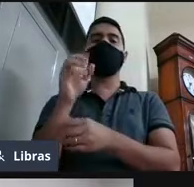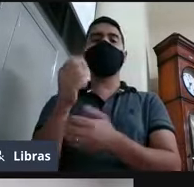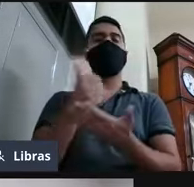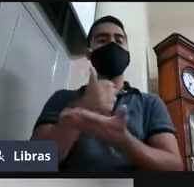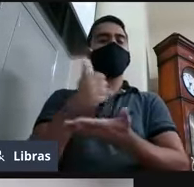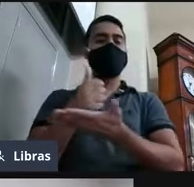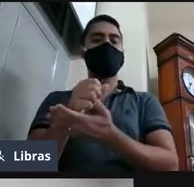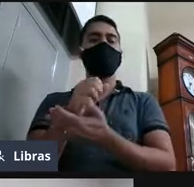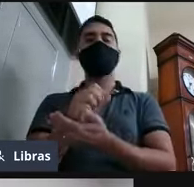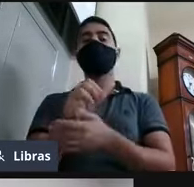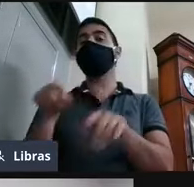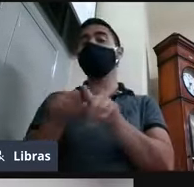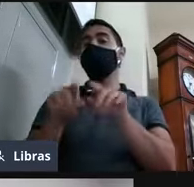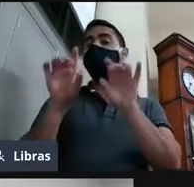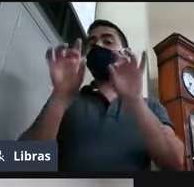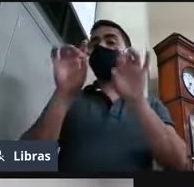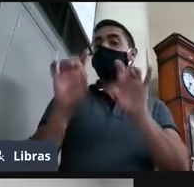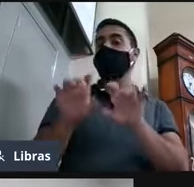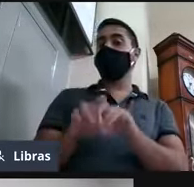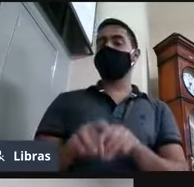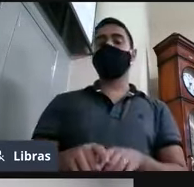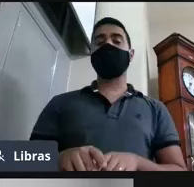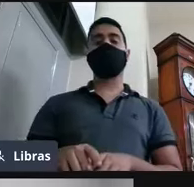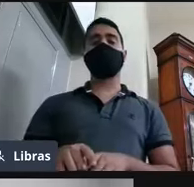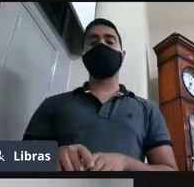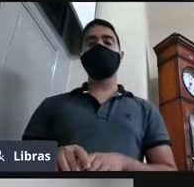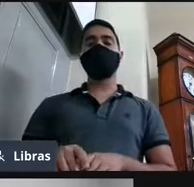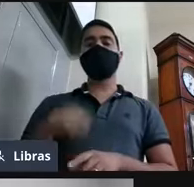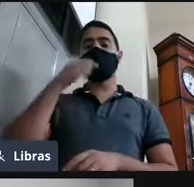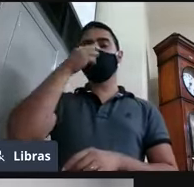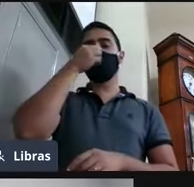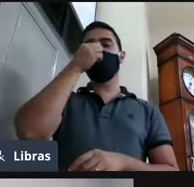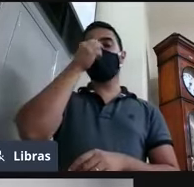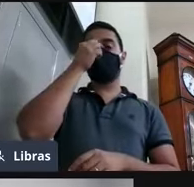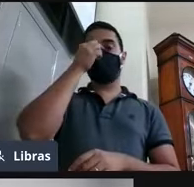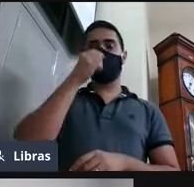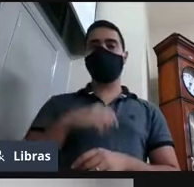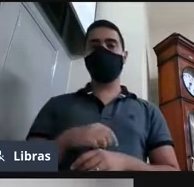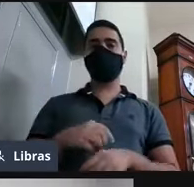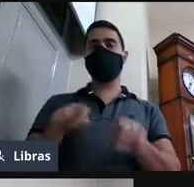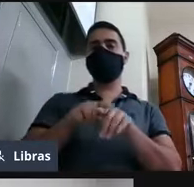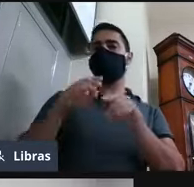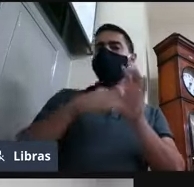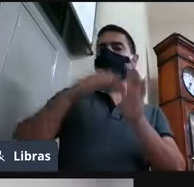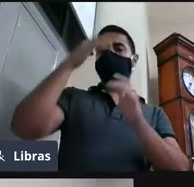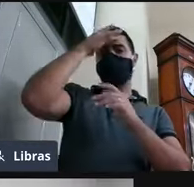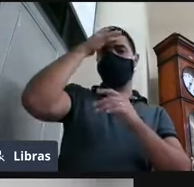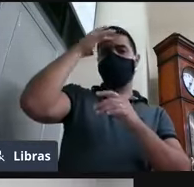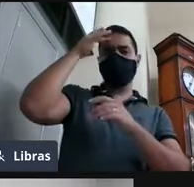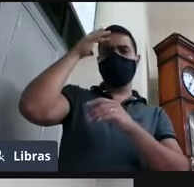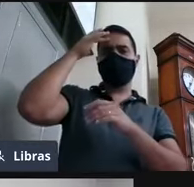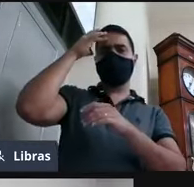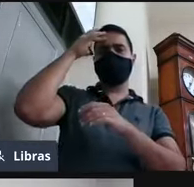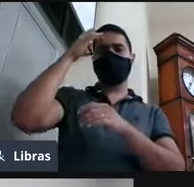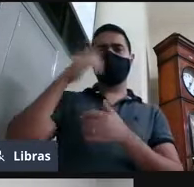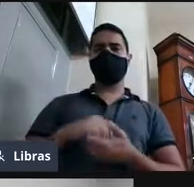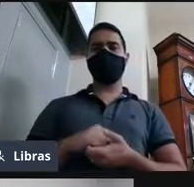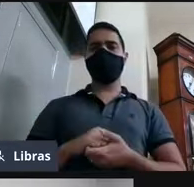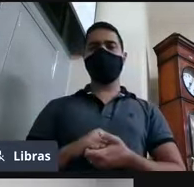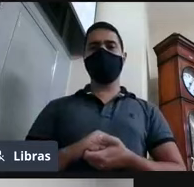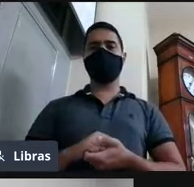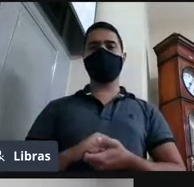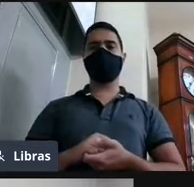regular e especial, ao passo que o Fundeb proporciona a garantia da educação básica a todos os brasileiros, da creche ao final do ensino